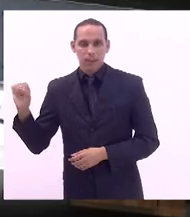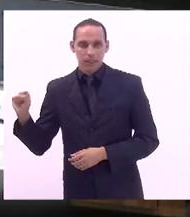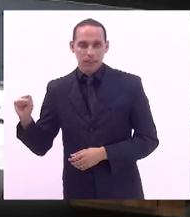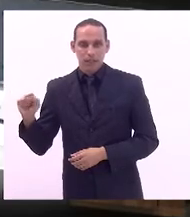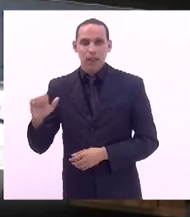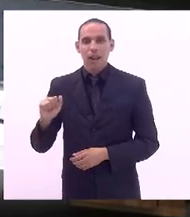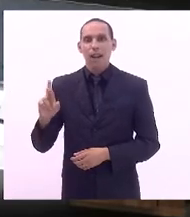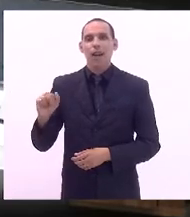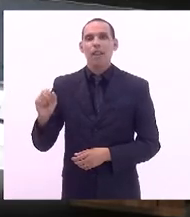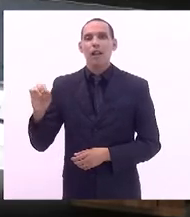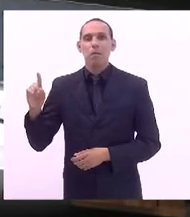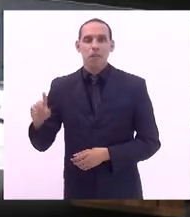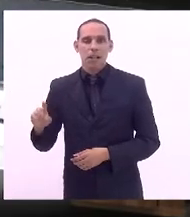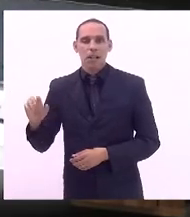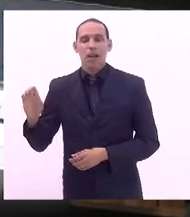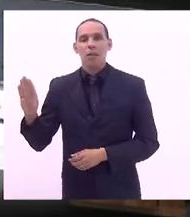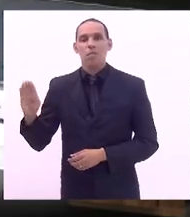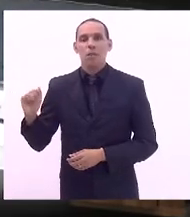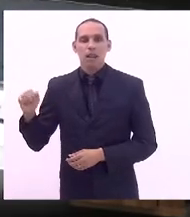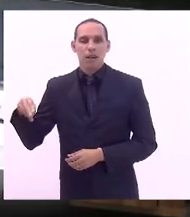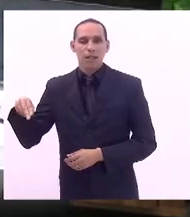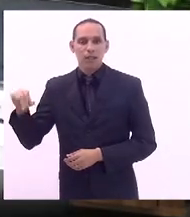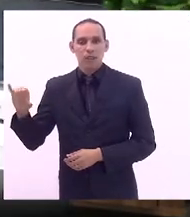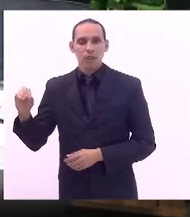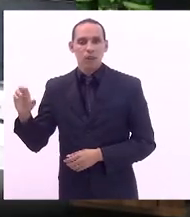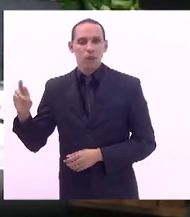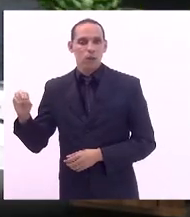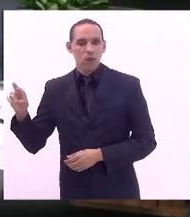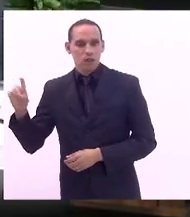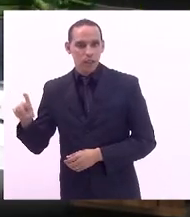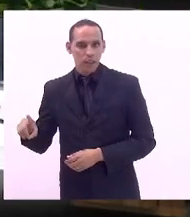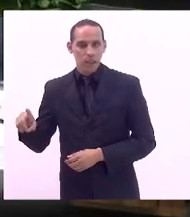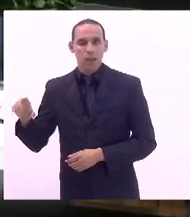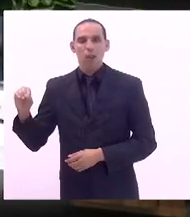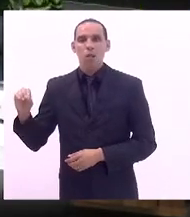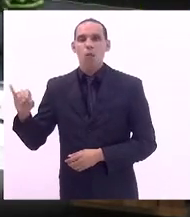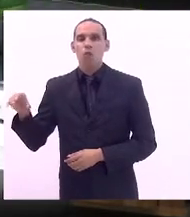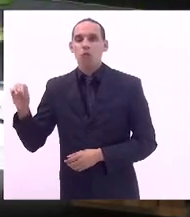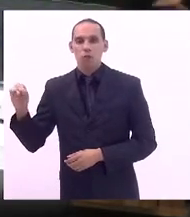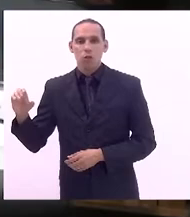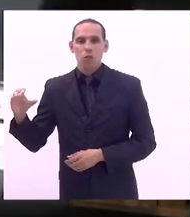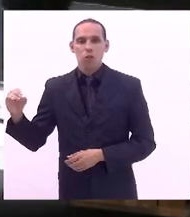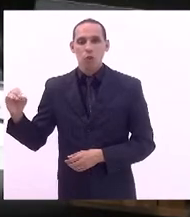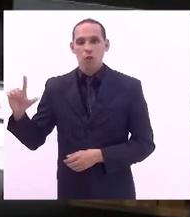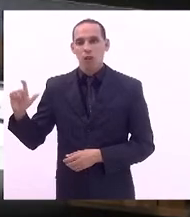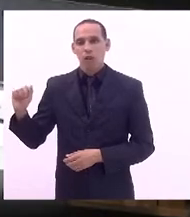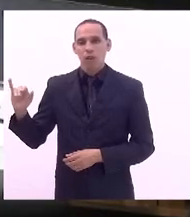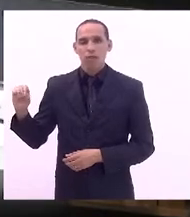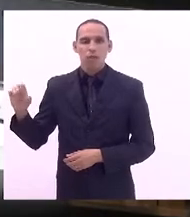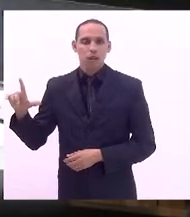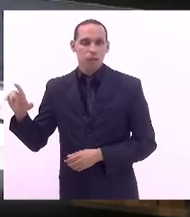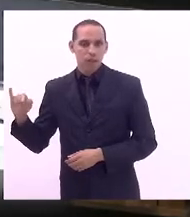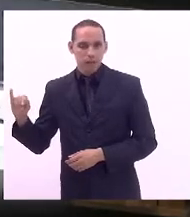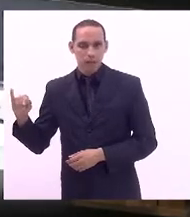araba biocore o Jô colar eólia e